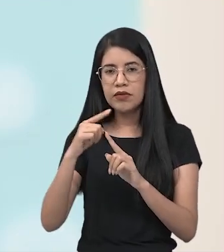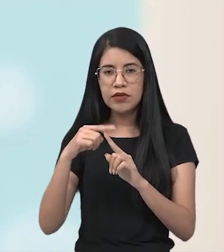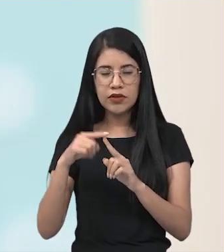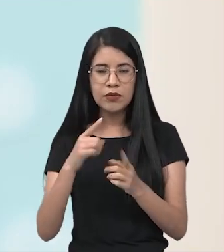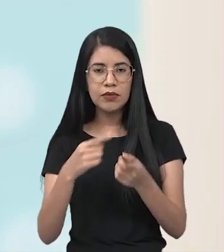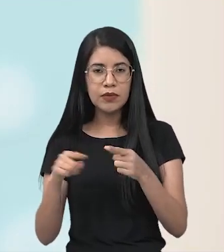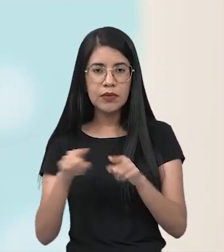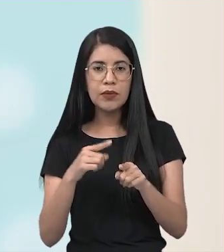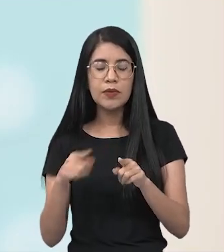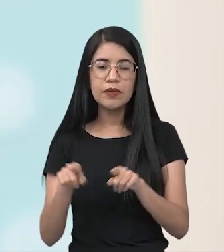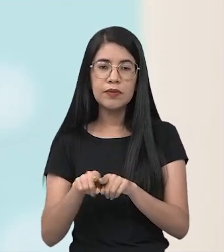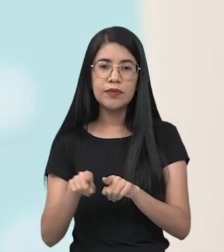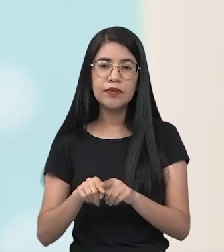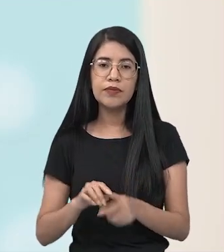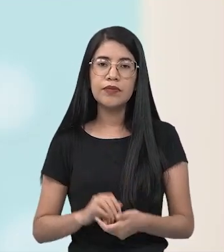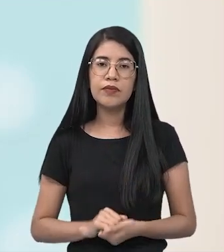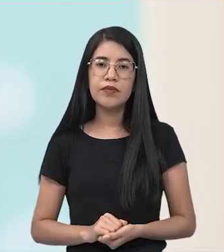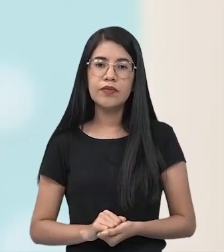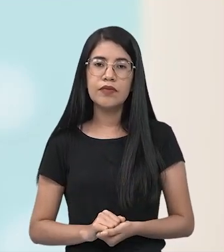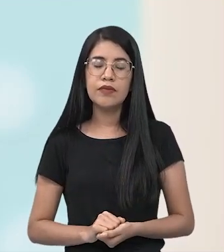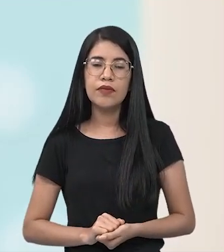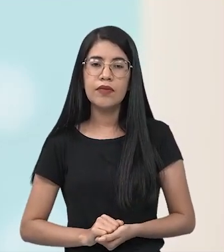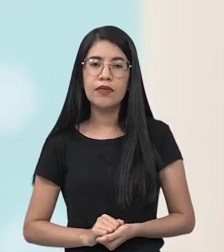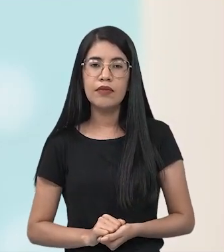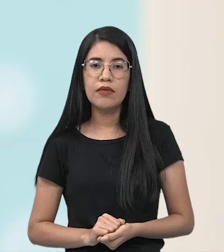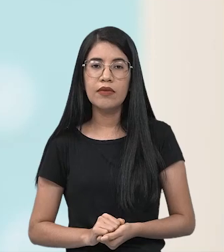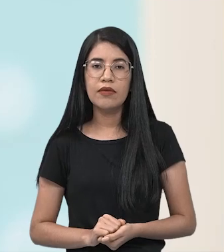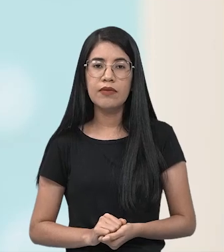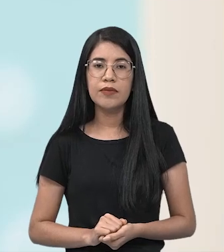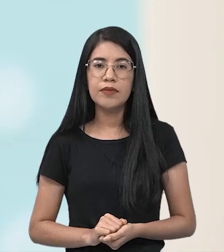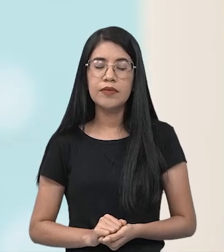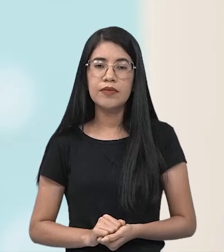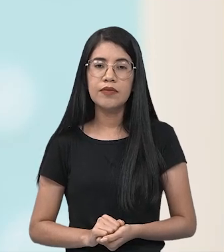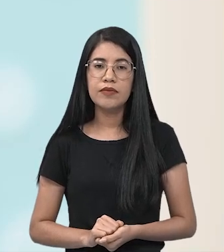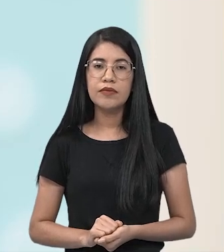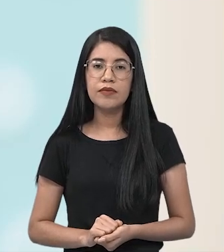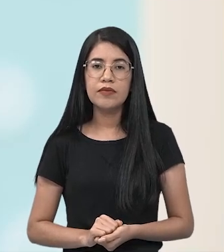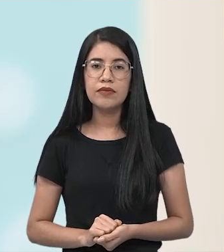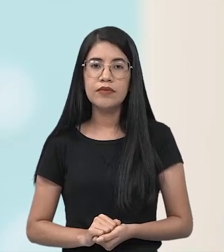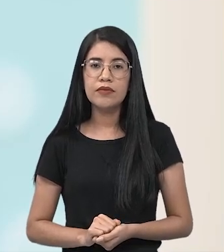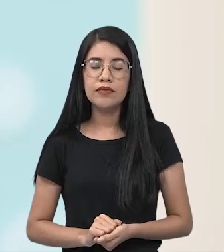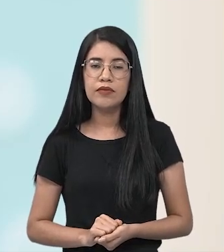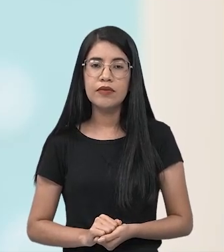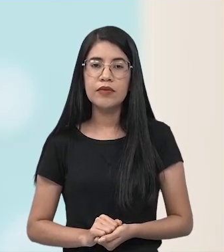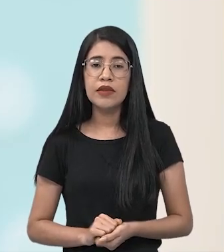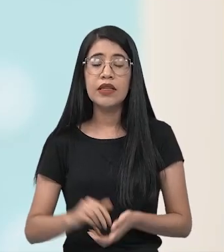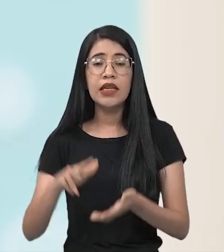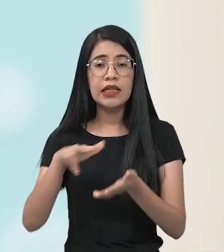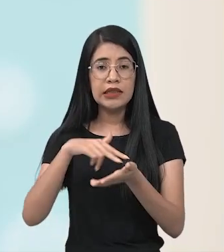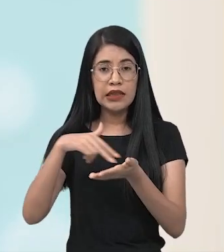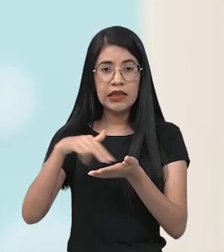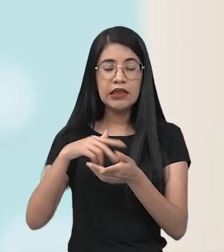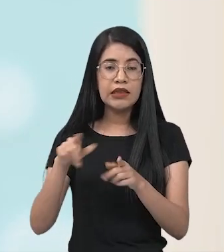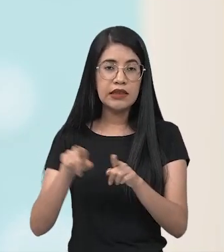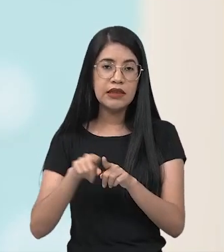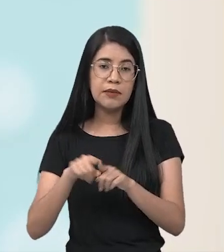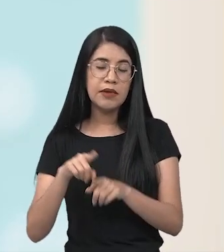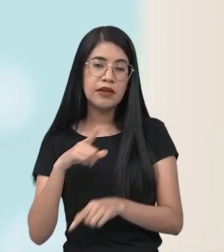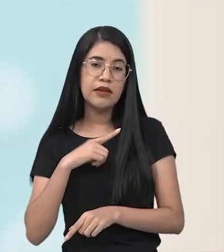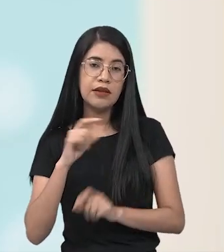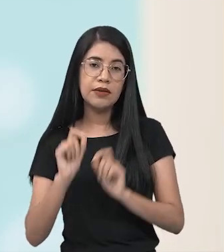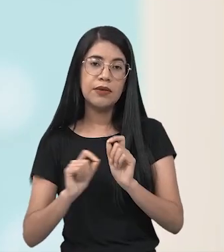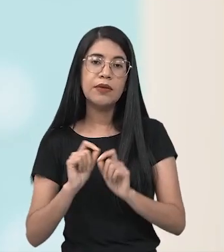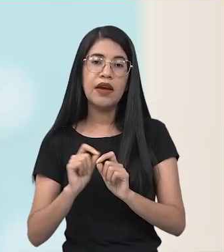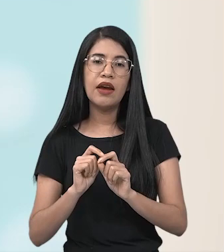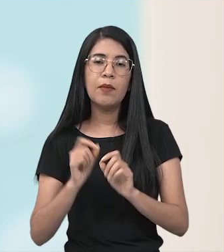rock, o rap, né? Então, e na dança também existe né, uma